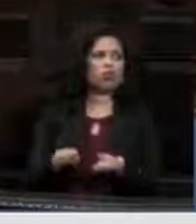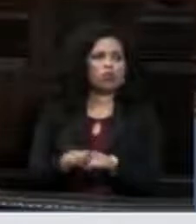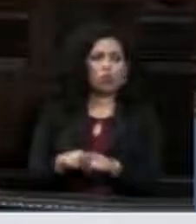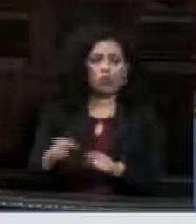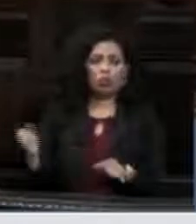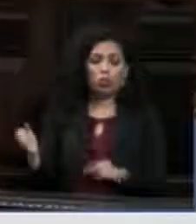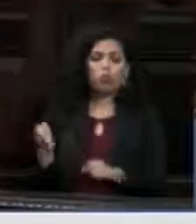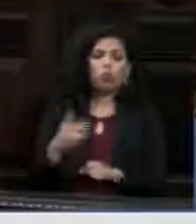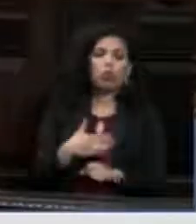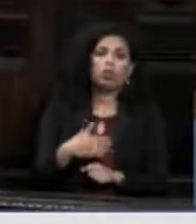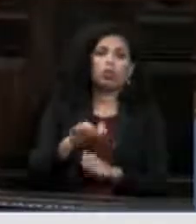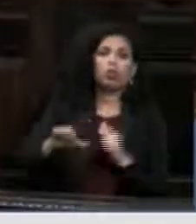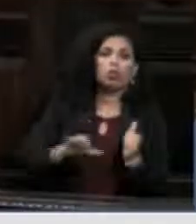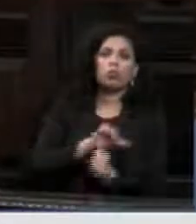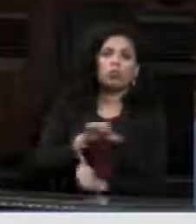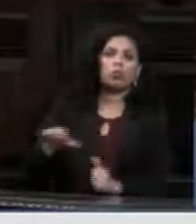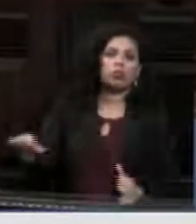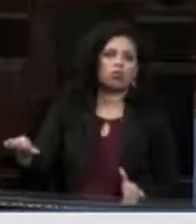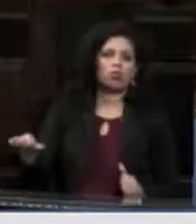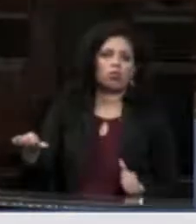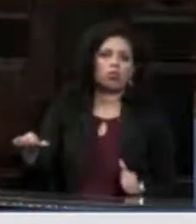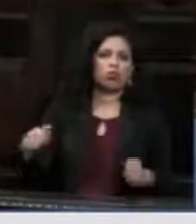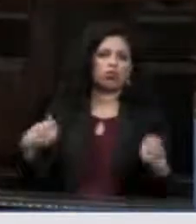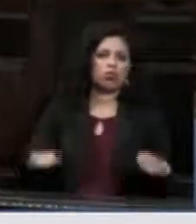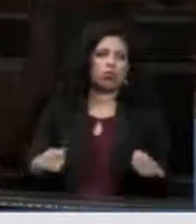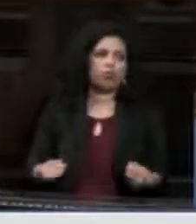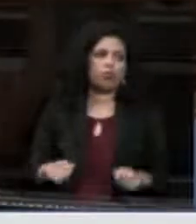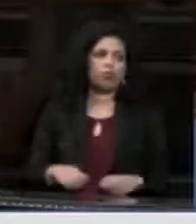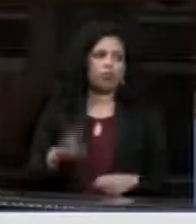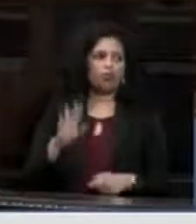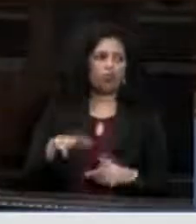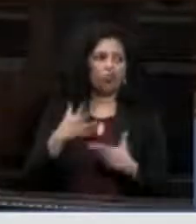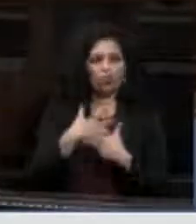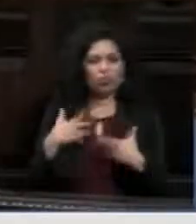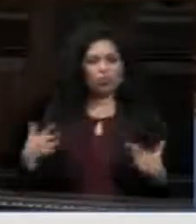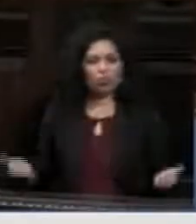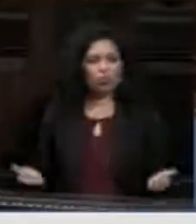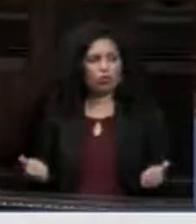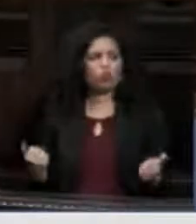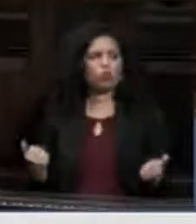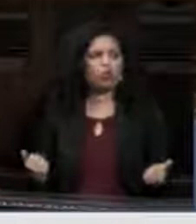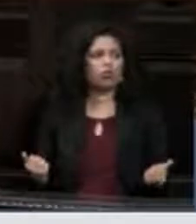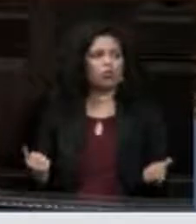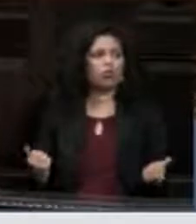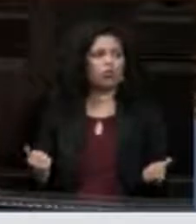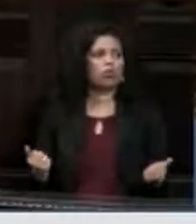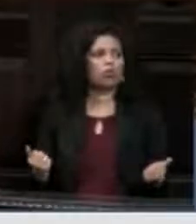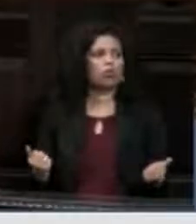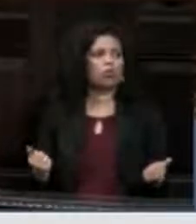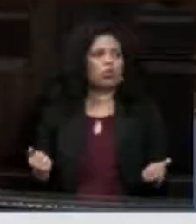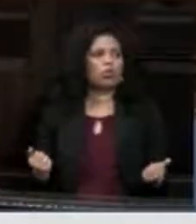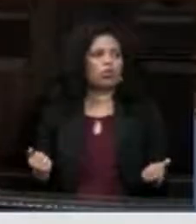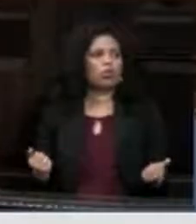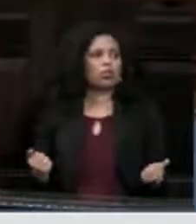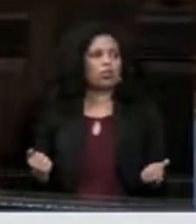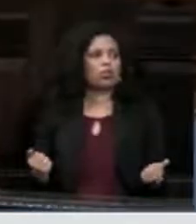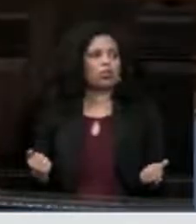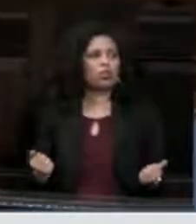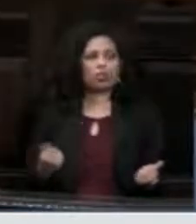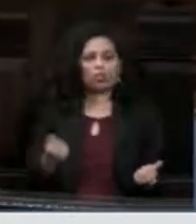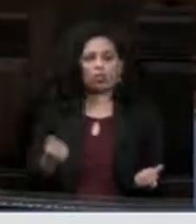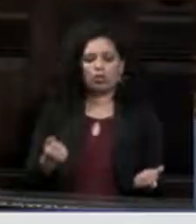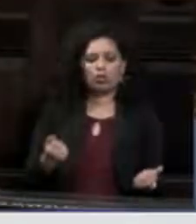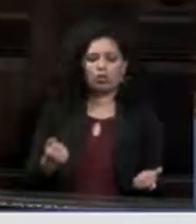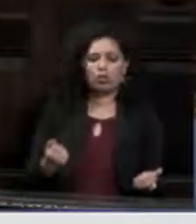desenvolvimento. Mas essas questões não desfazem a contradição que é vivermos um